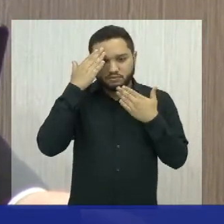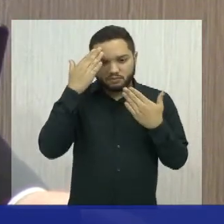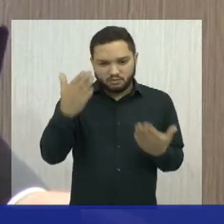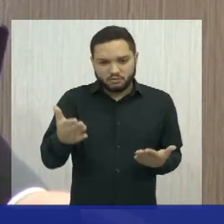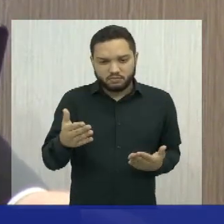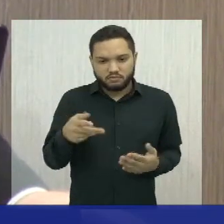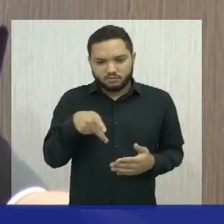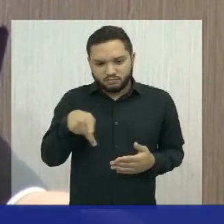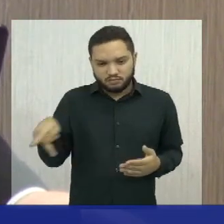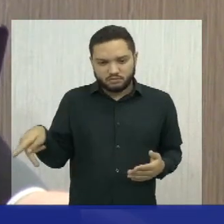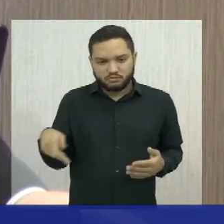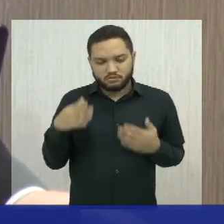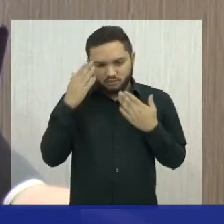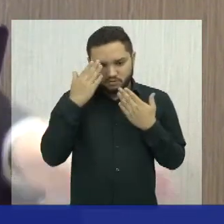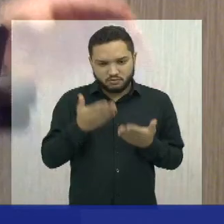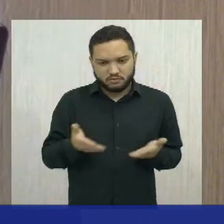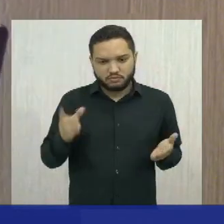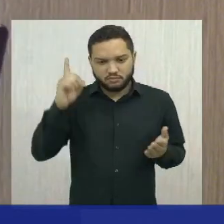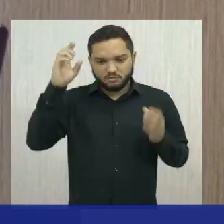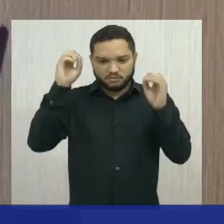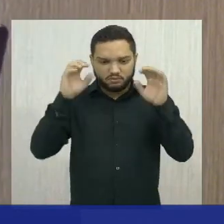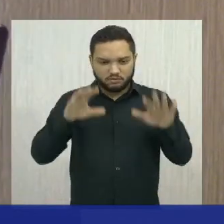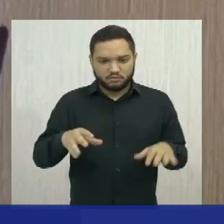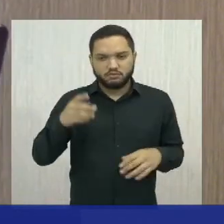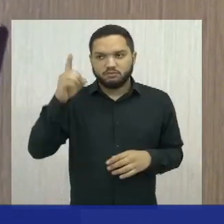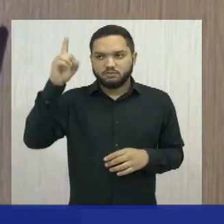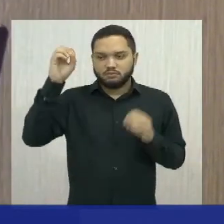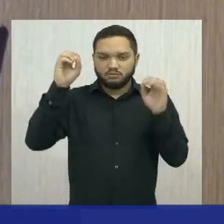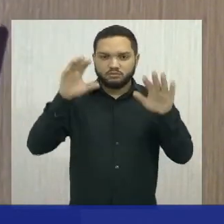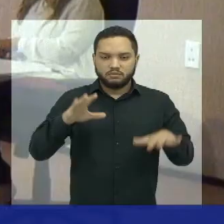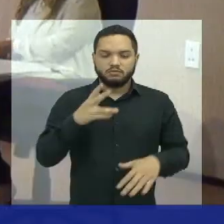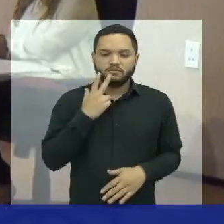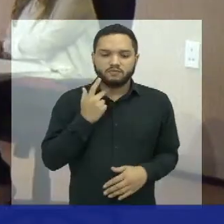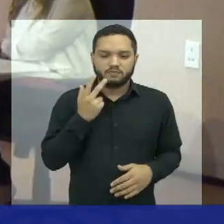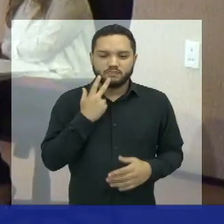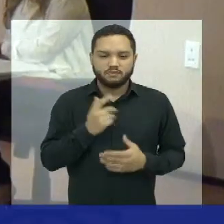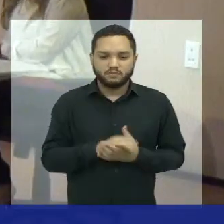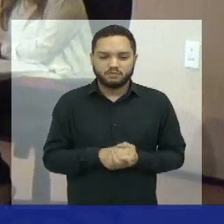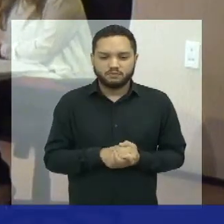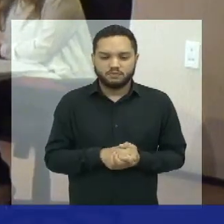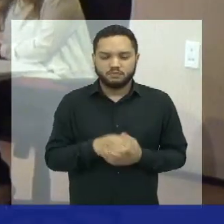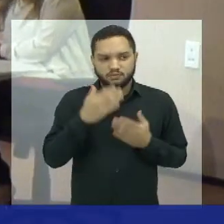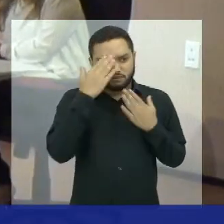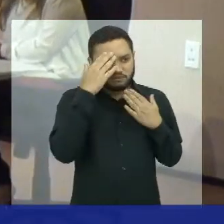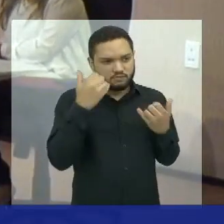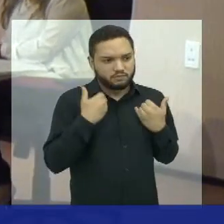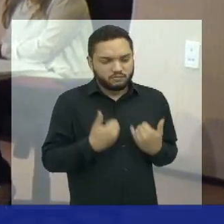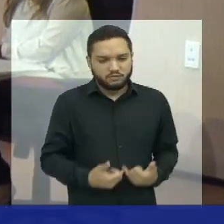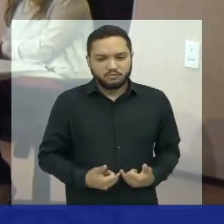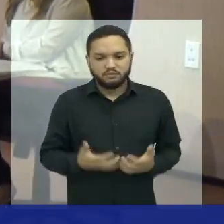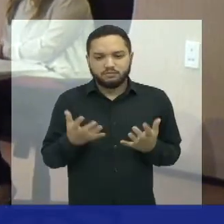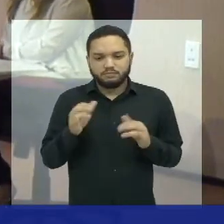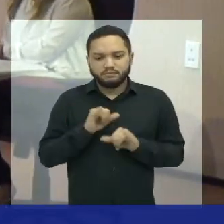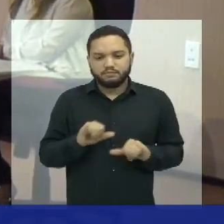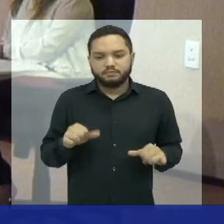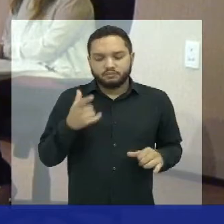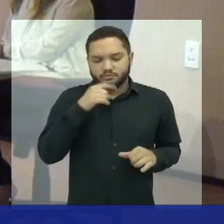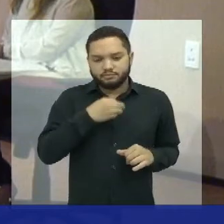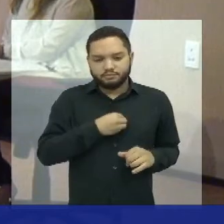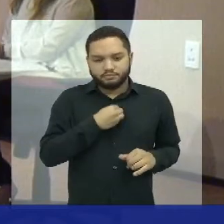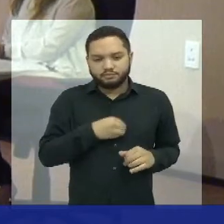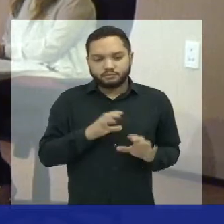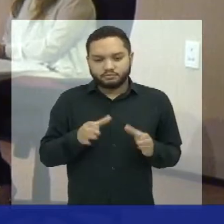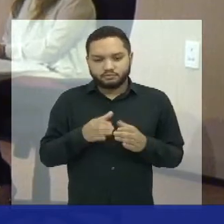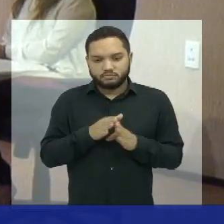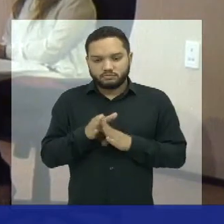senhor presidente, muito obrigado a todos. Obrigado. Deus nos abençoe e Fortaleza. Muito obrigado, vereador Jorge. Eu quero registrar aqui a presença da